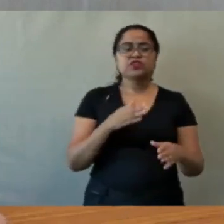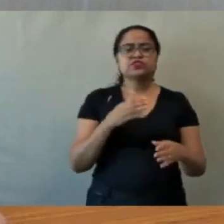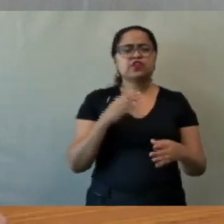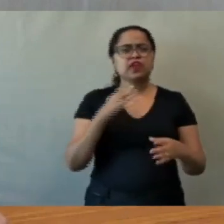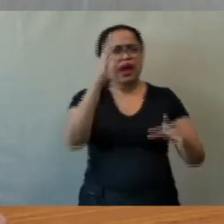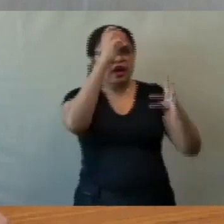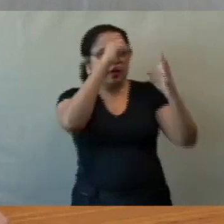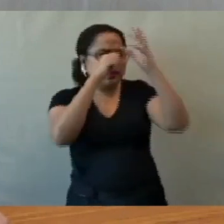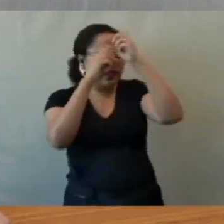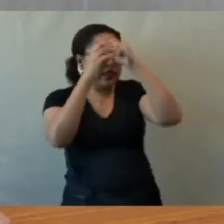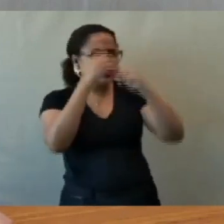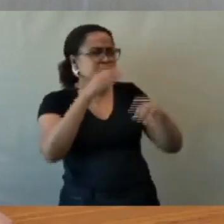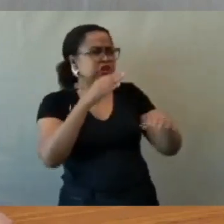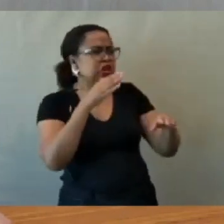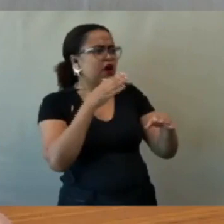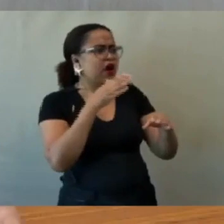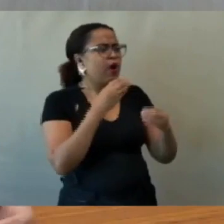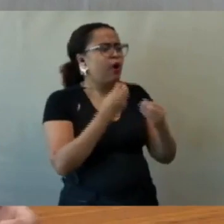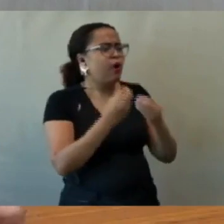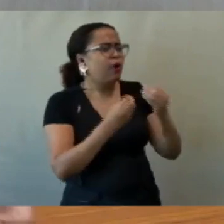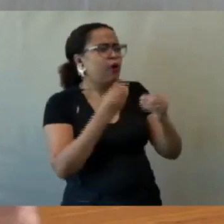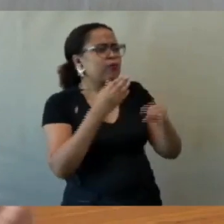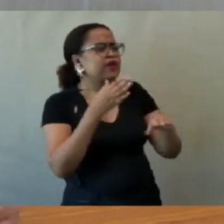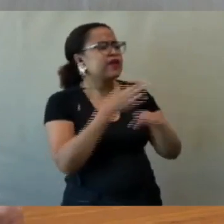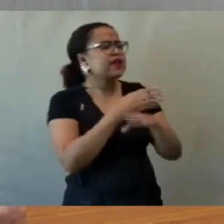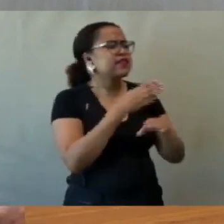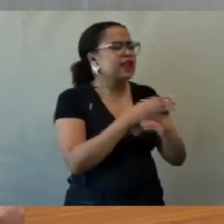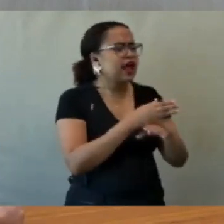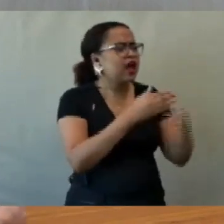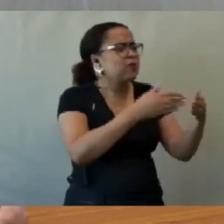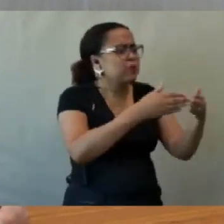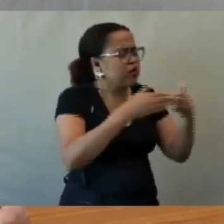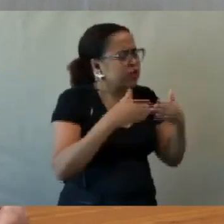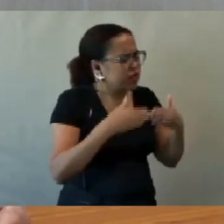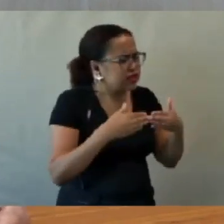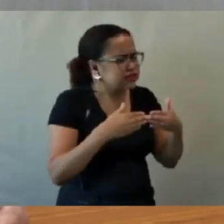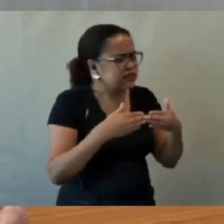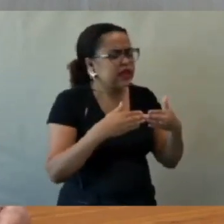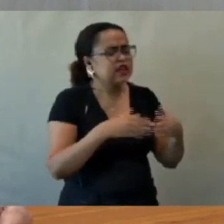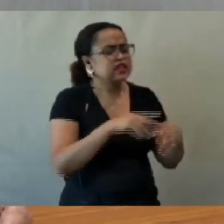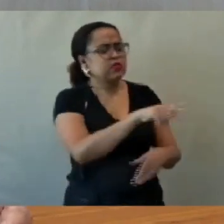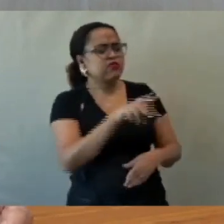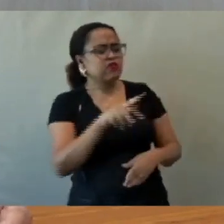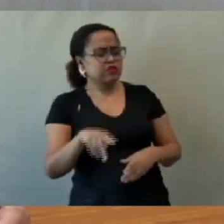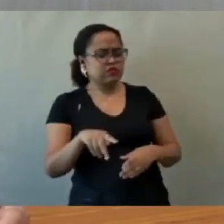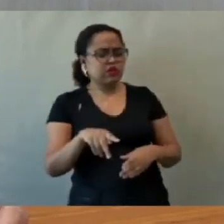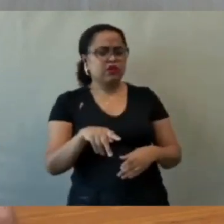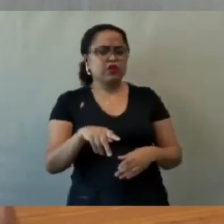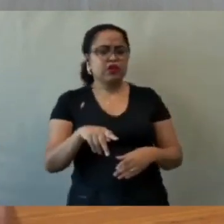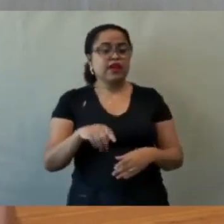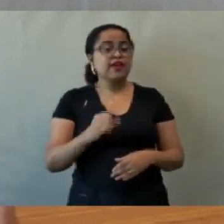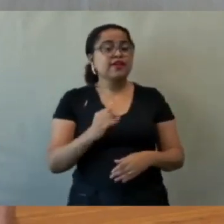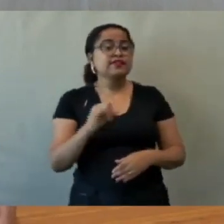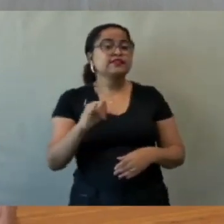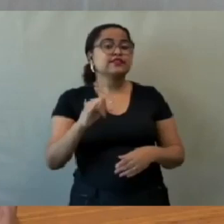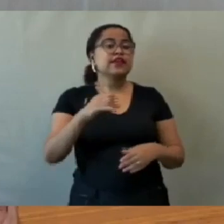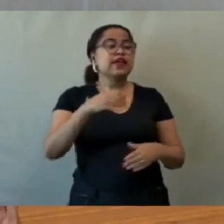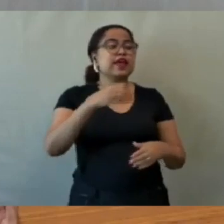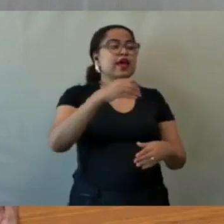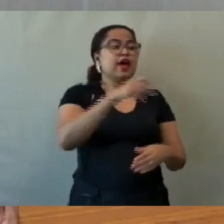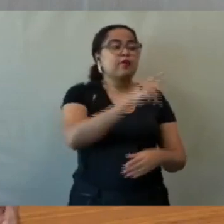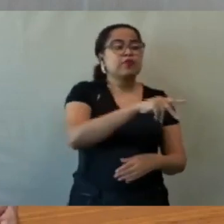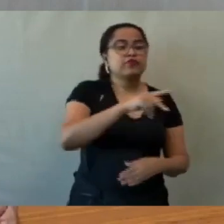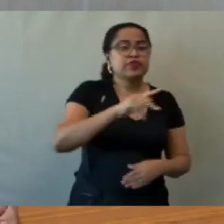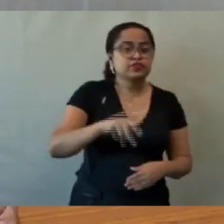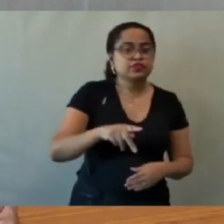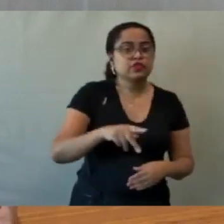aula, pedir licença à professora, se a professora estivesse aplicando uma atividade que a gente não,